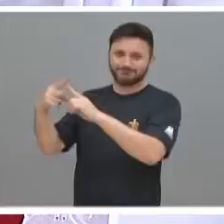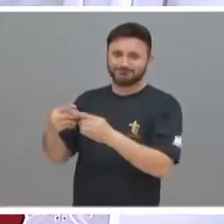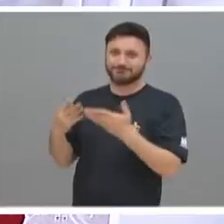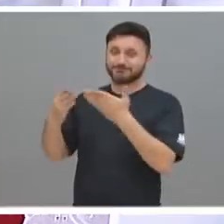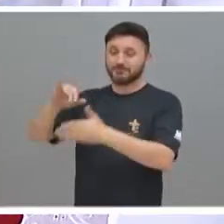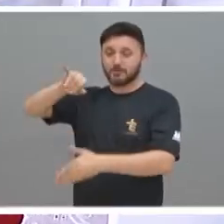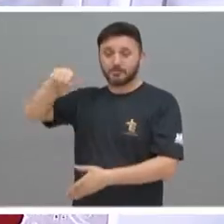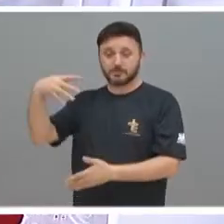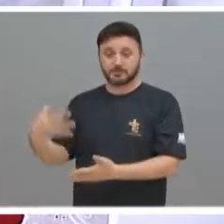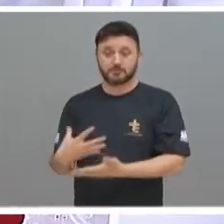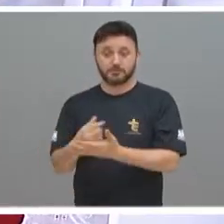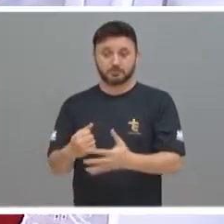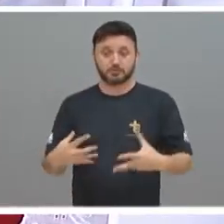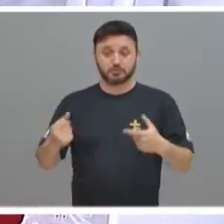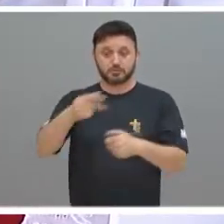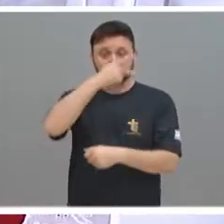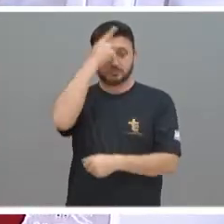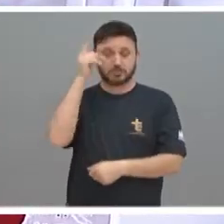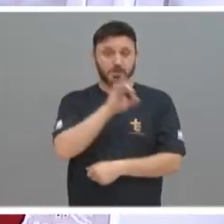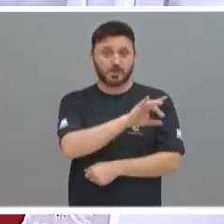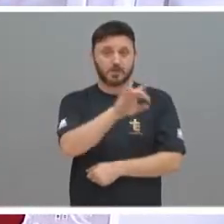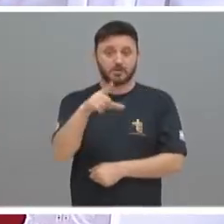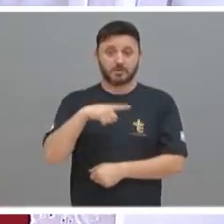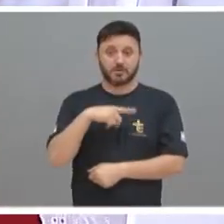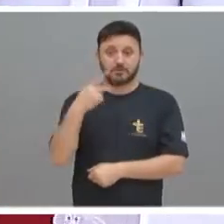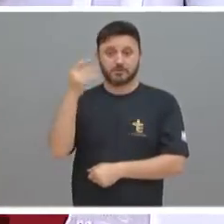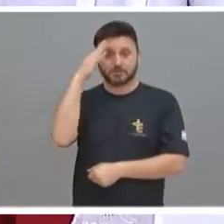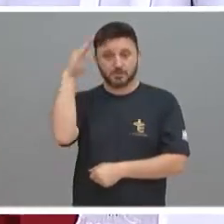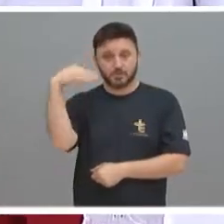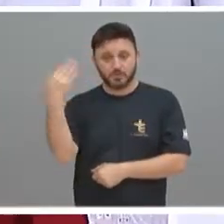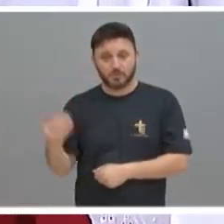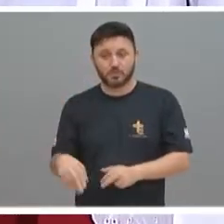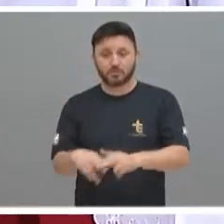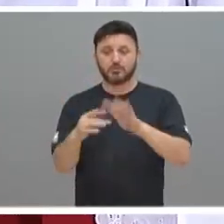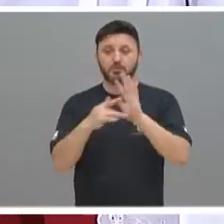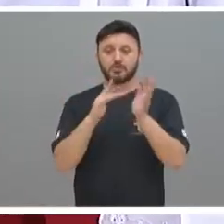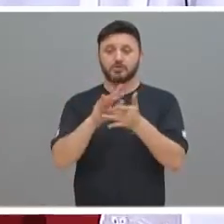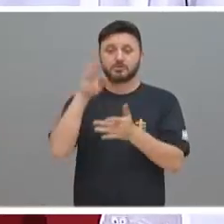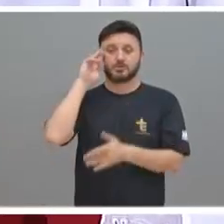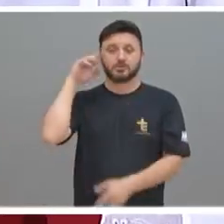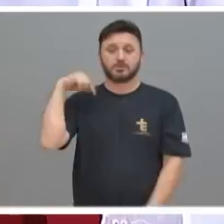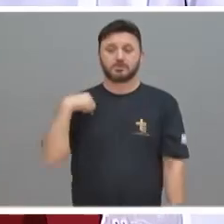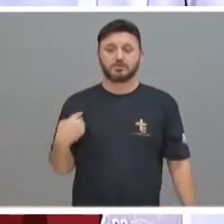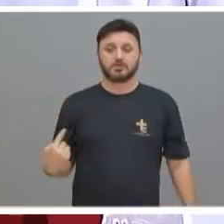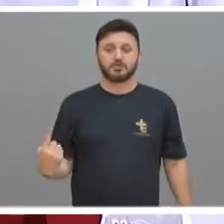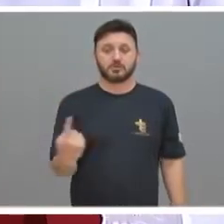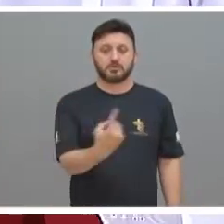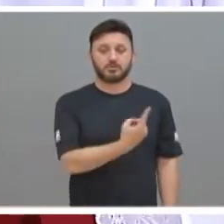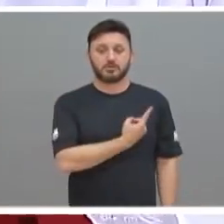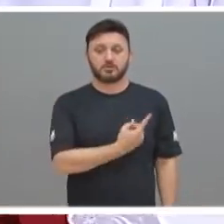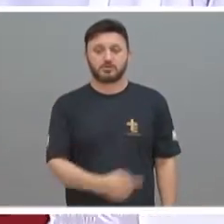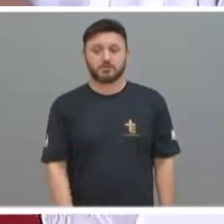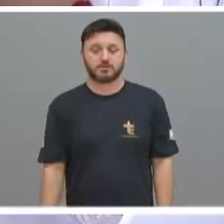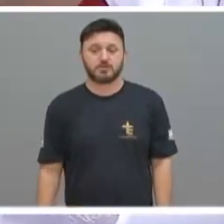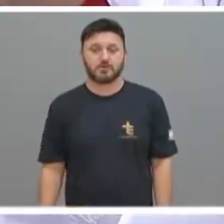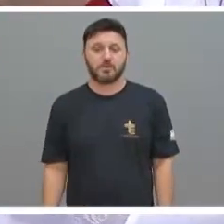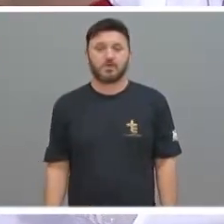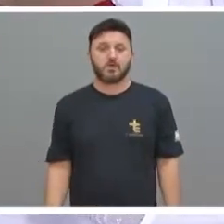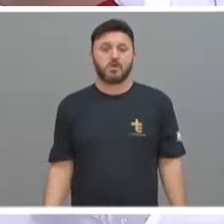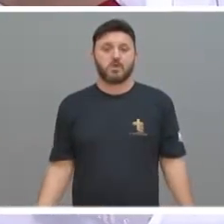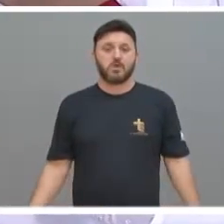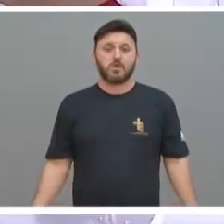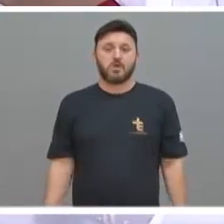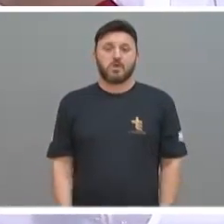aproveite a salvação de todos, o que cada um trouxe em vossa honra, por Cristo nosso